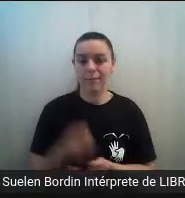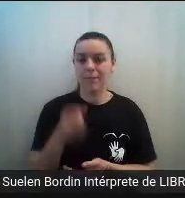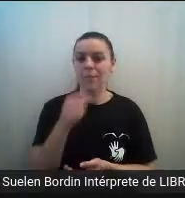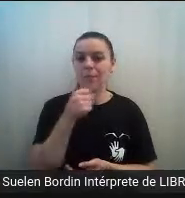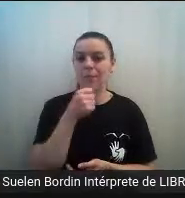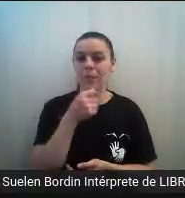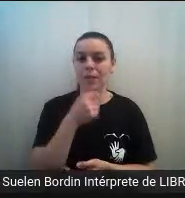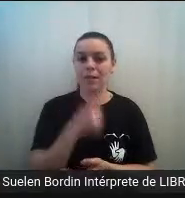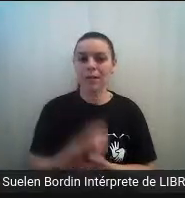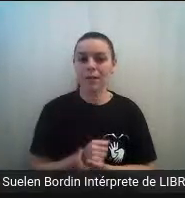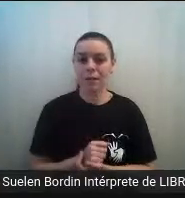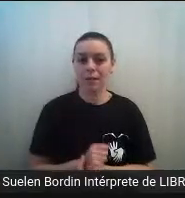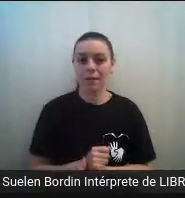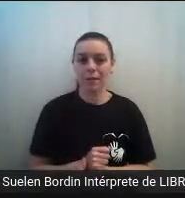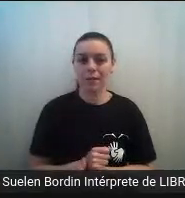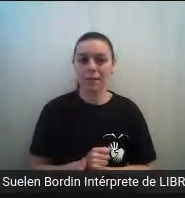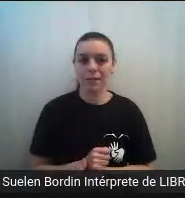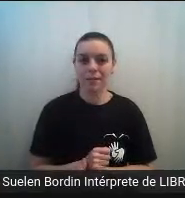Você está muda.